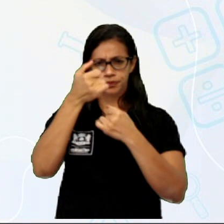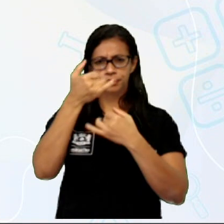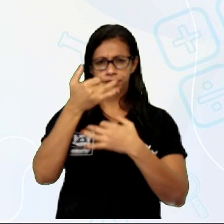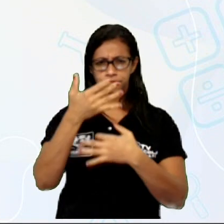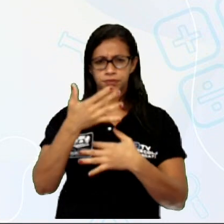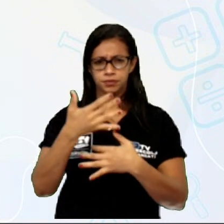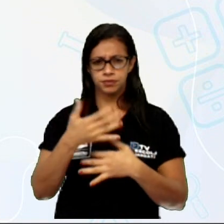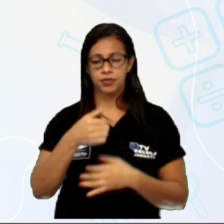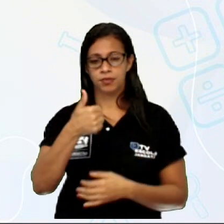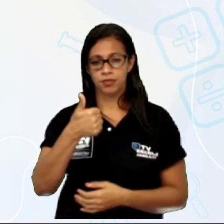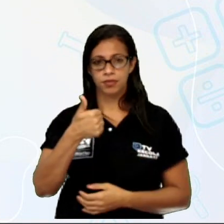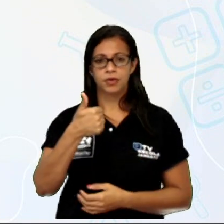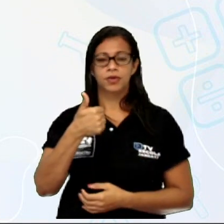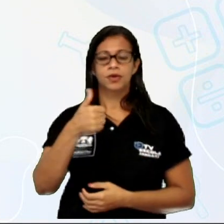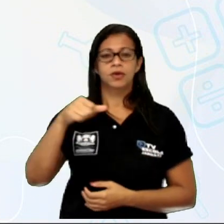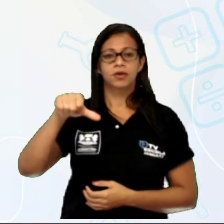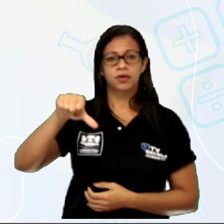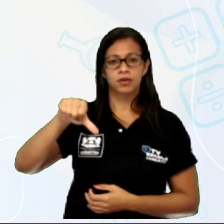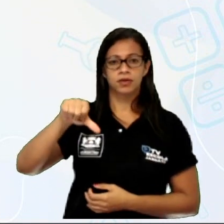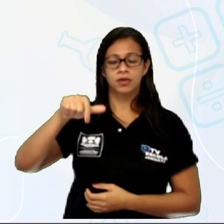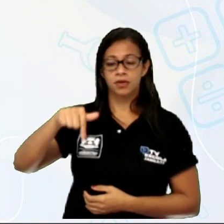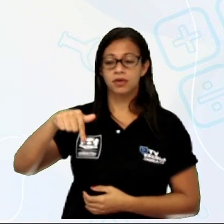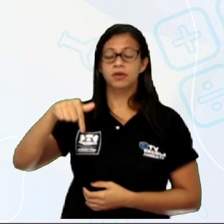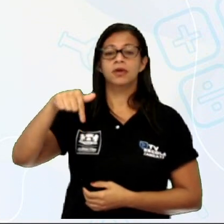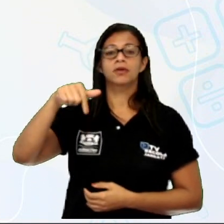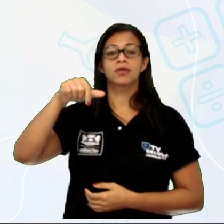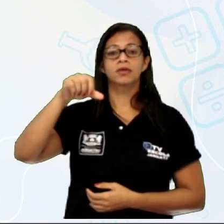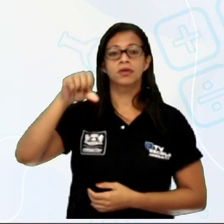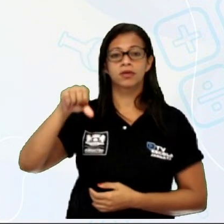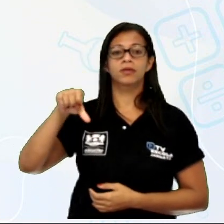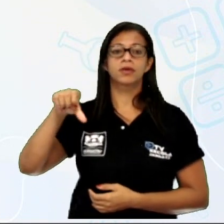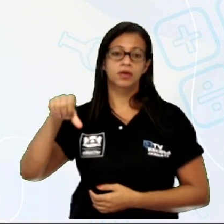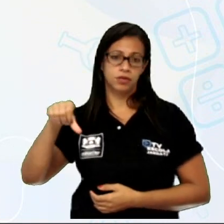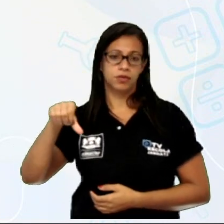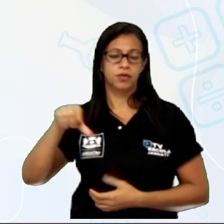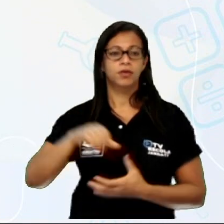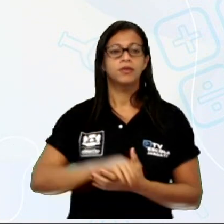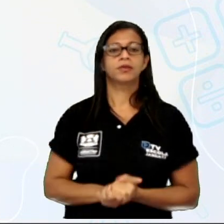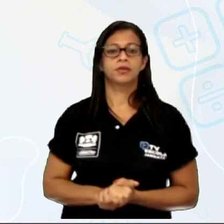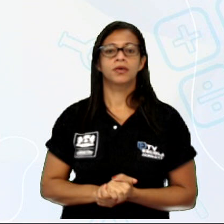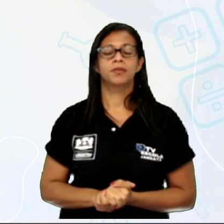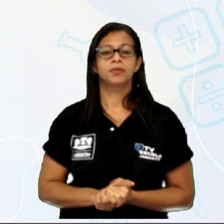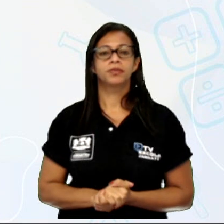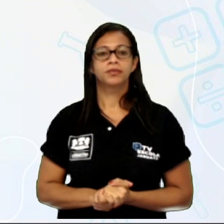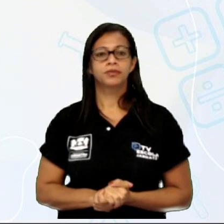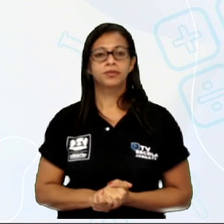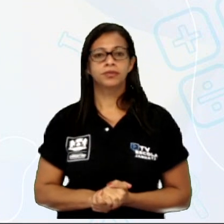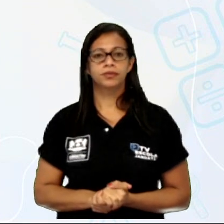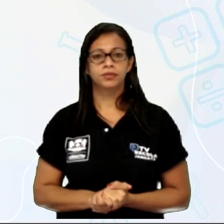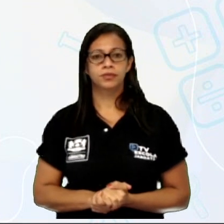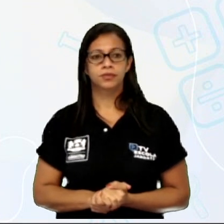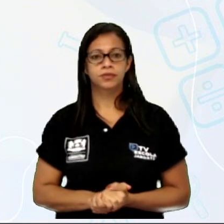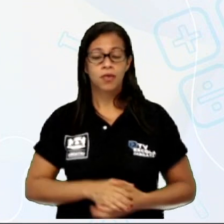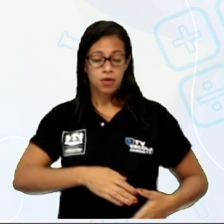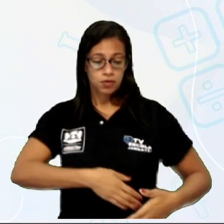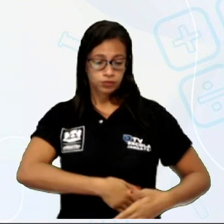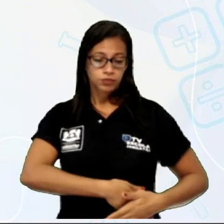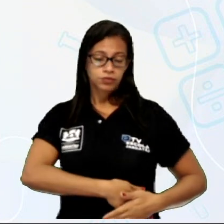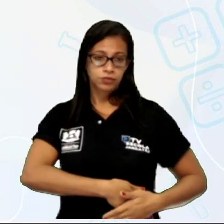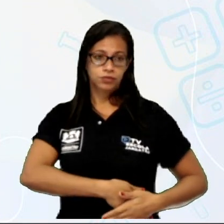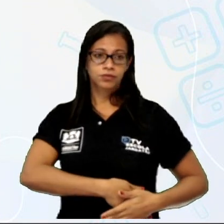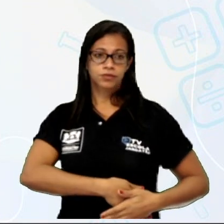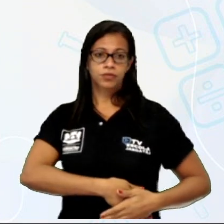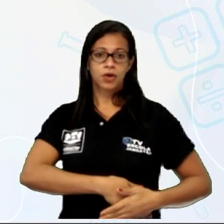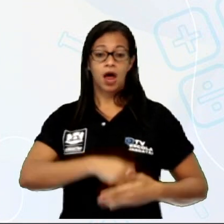de 1799 a 1804, Bonaparte divide o poder com dois cônsules, certo? Ele era o chefe do